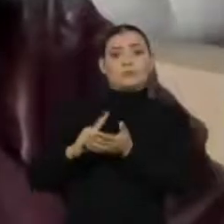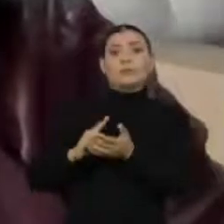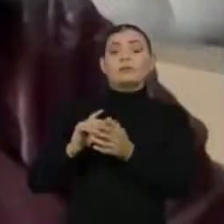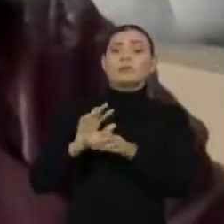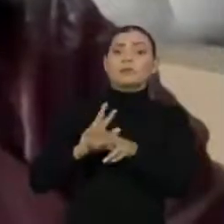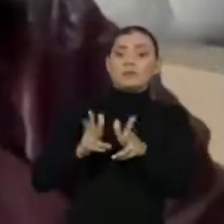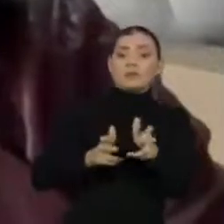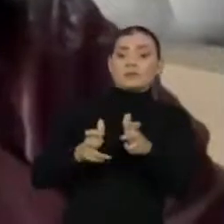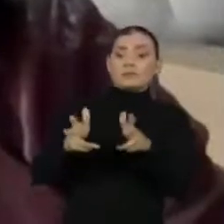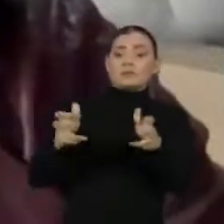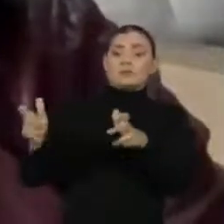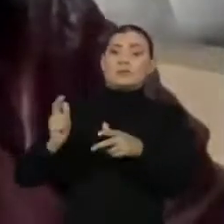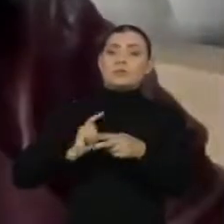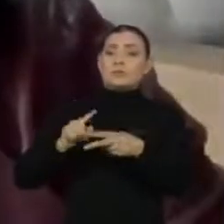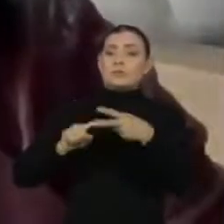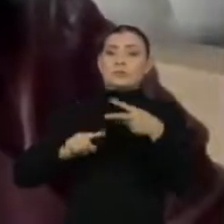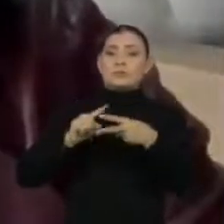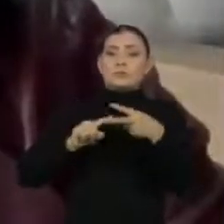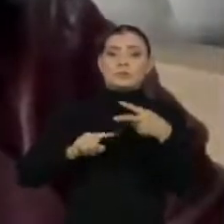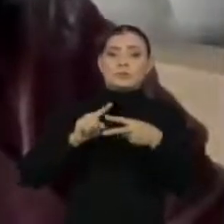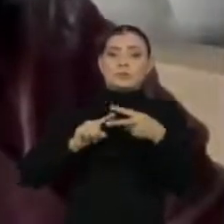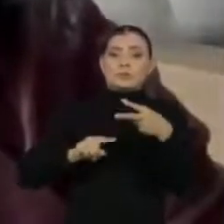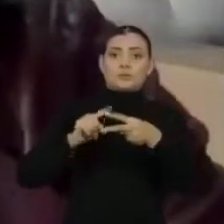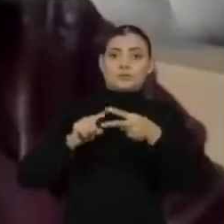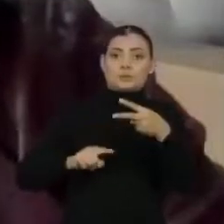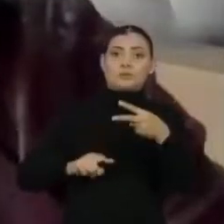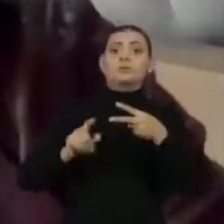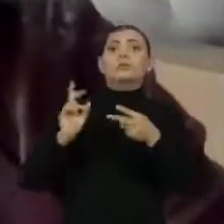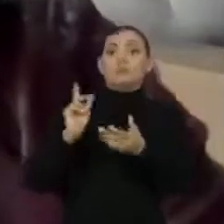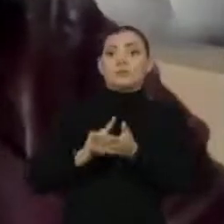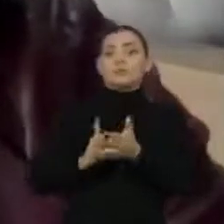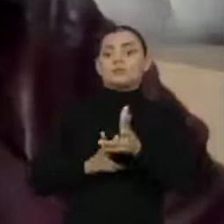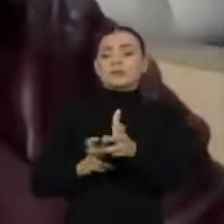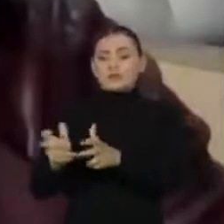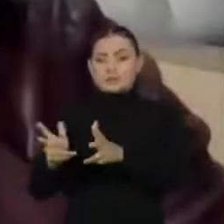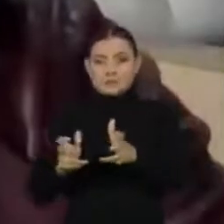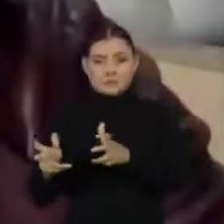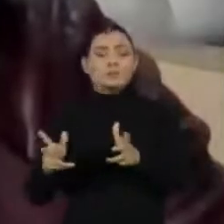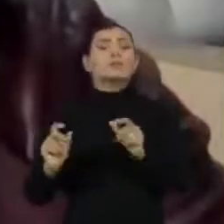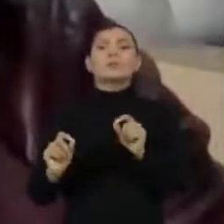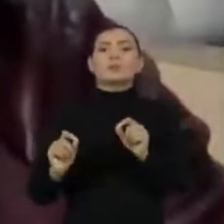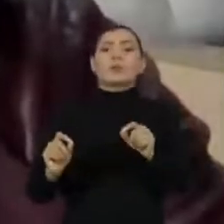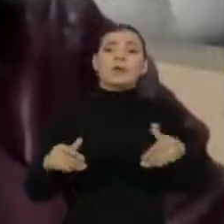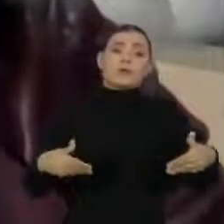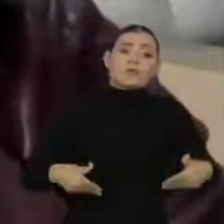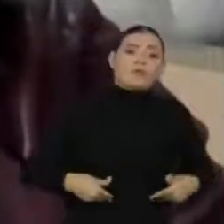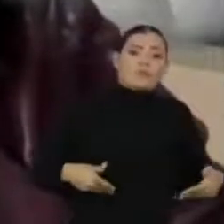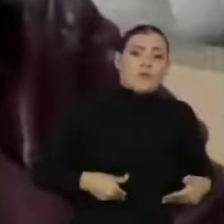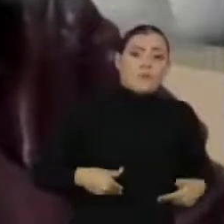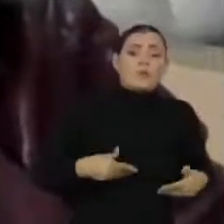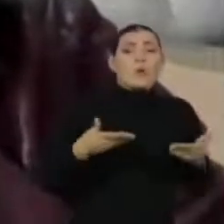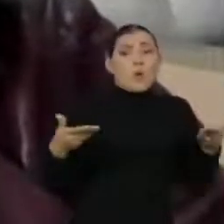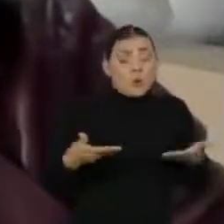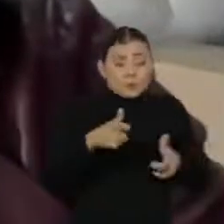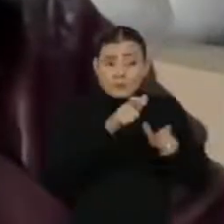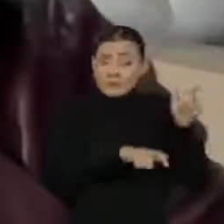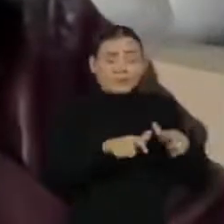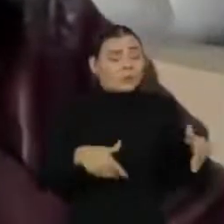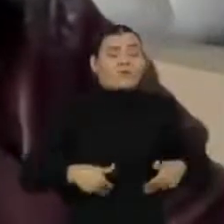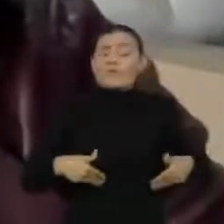que a gente está trabalhando em numa dicotomia pão e vacina, né? A questão da fome hoje é uma situação muito grave